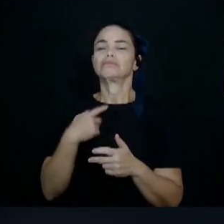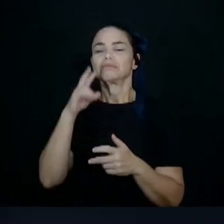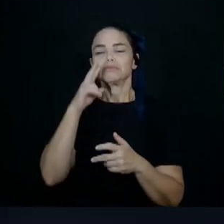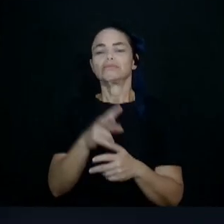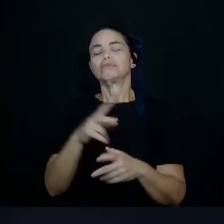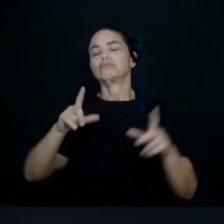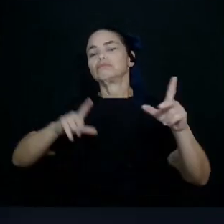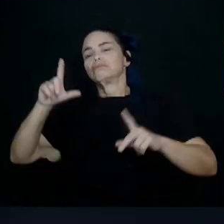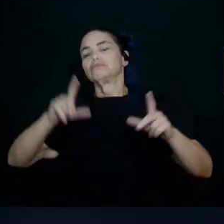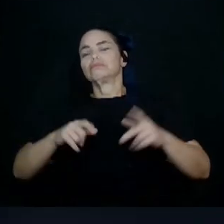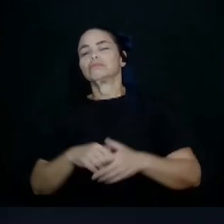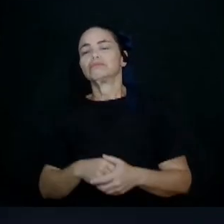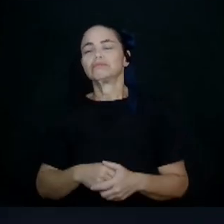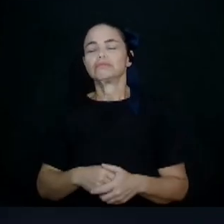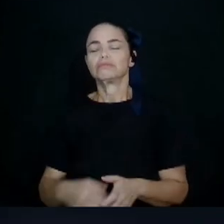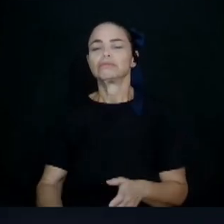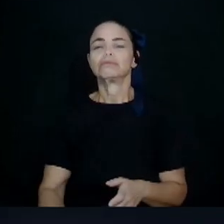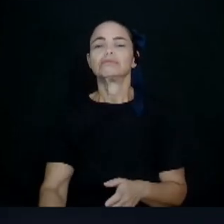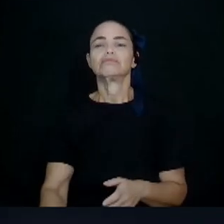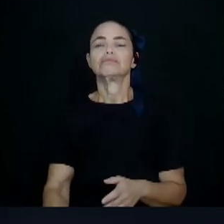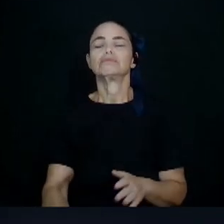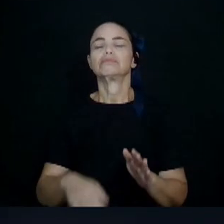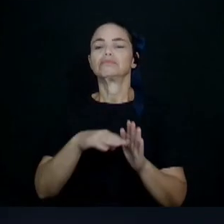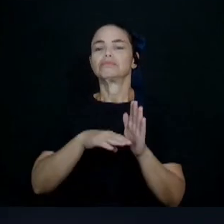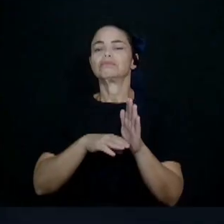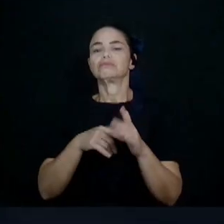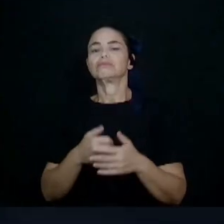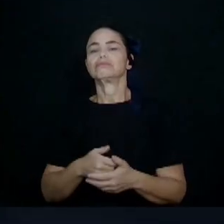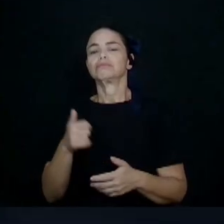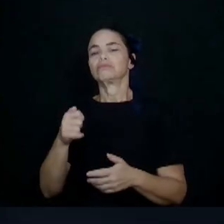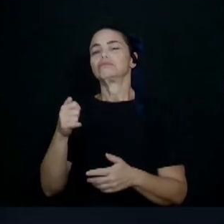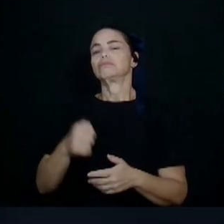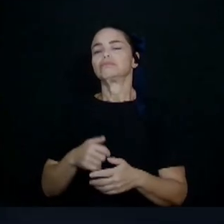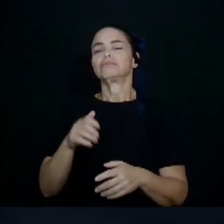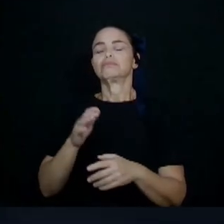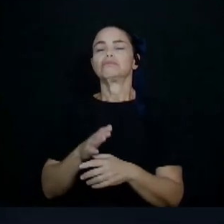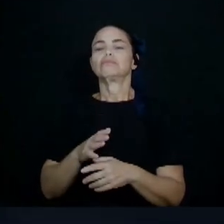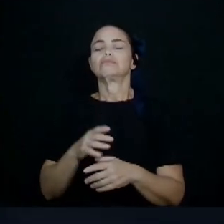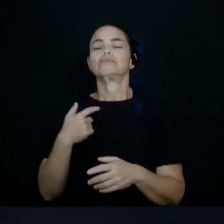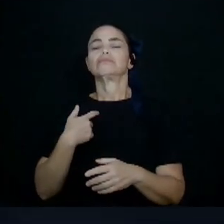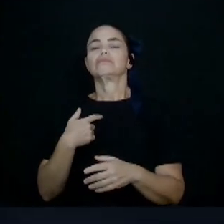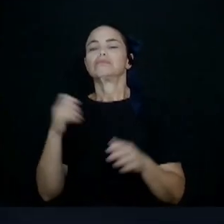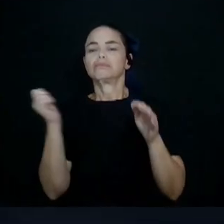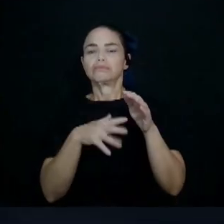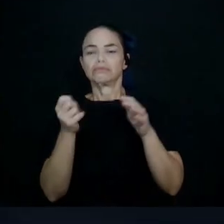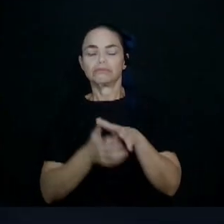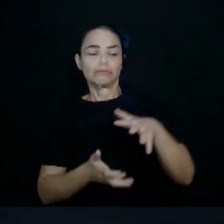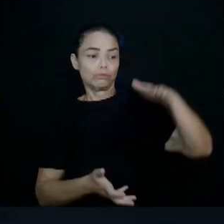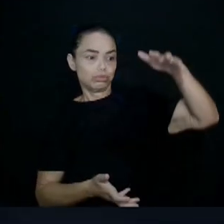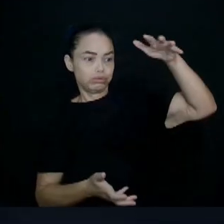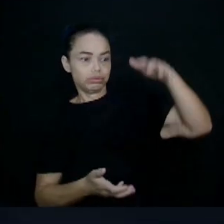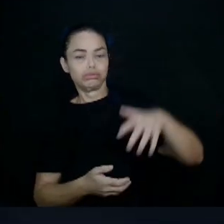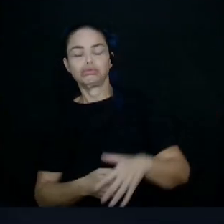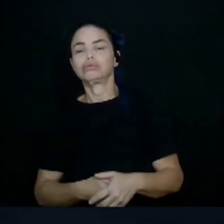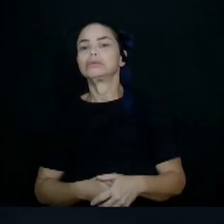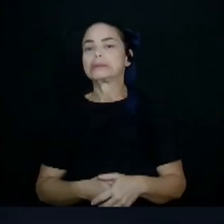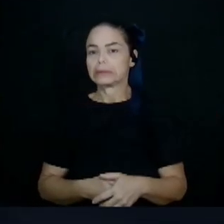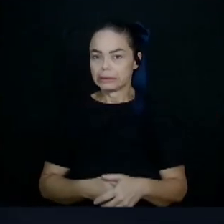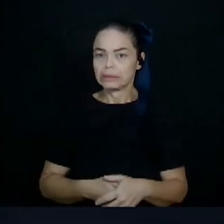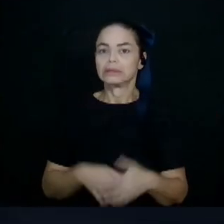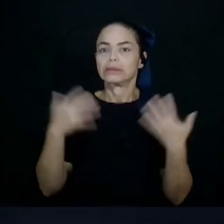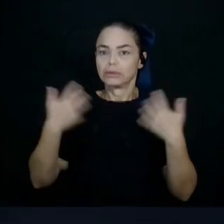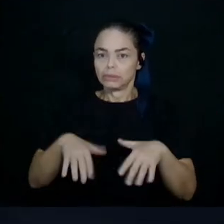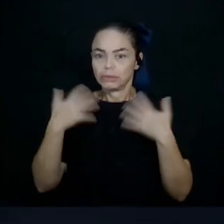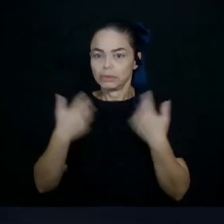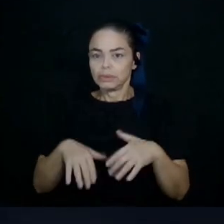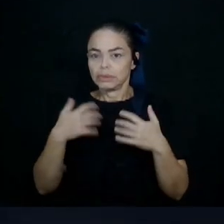Claro, tem até programas, né, gente, que mostra pessoas acumuladoras, mas assim, é um acúmulo ao extremo,